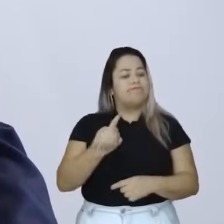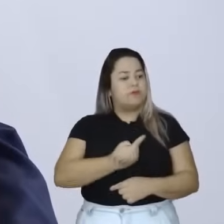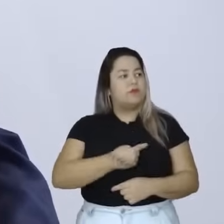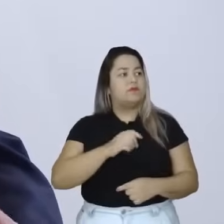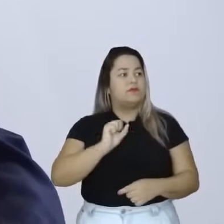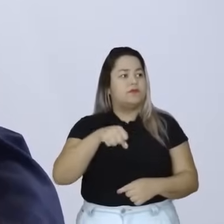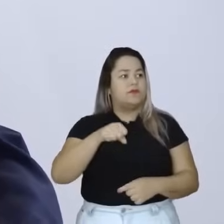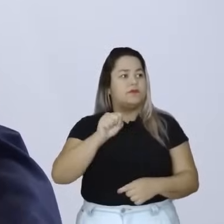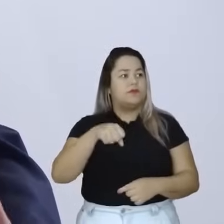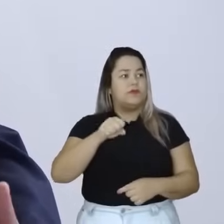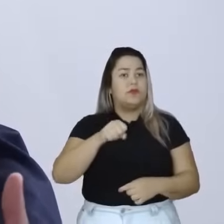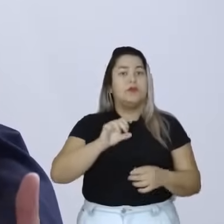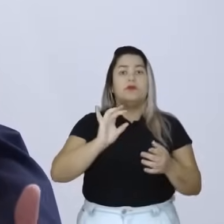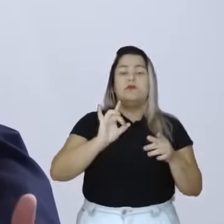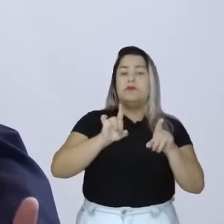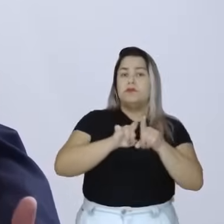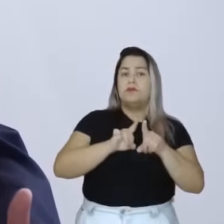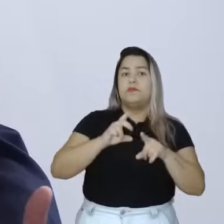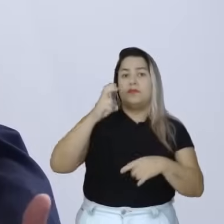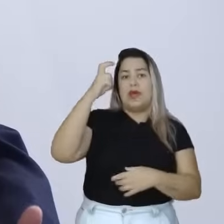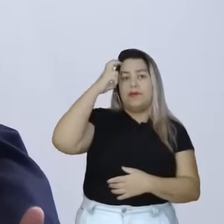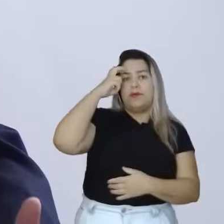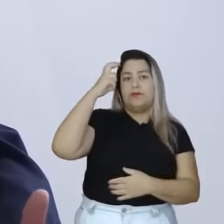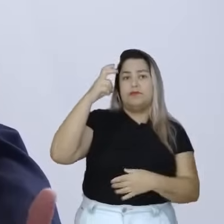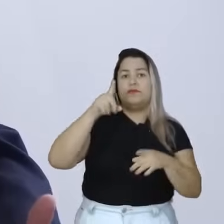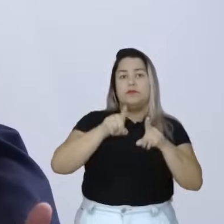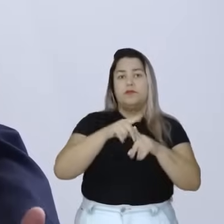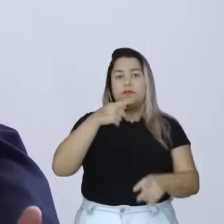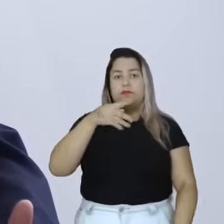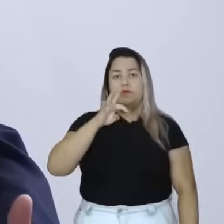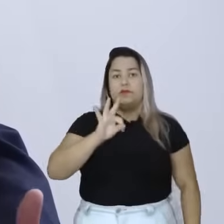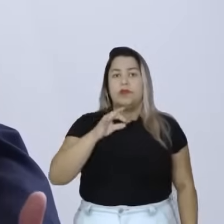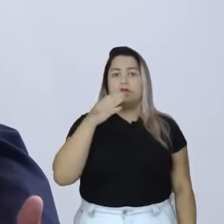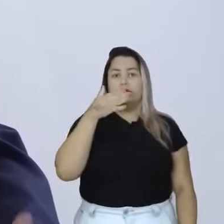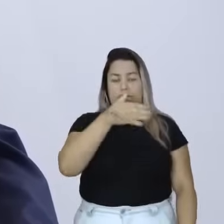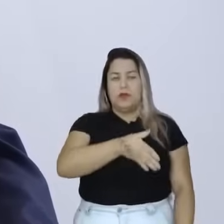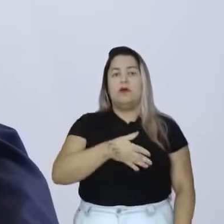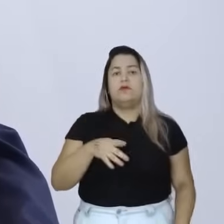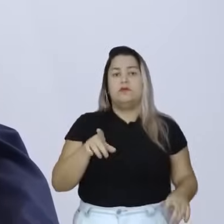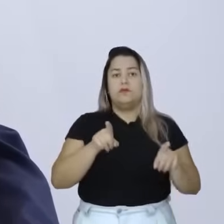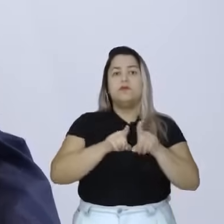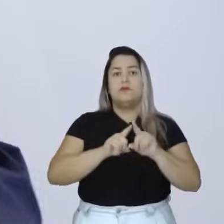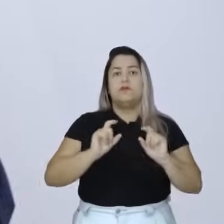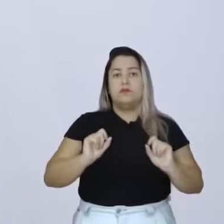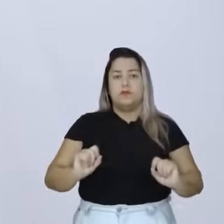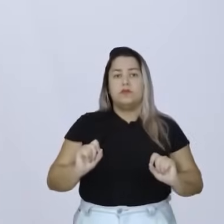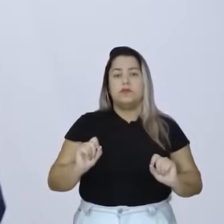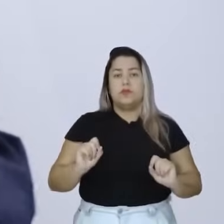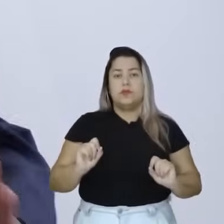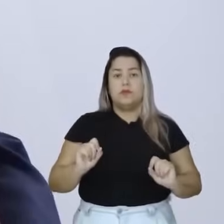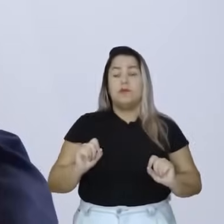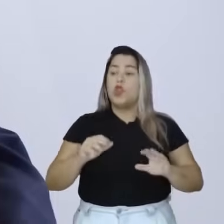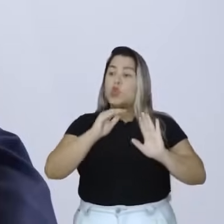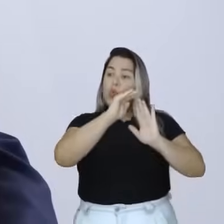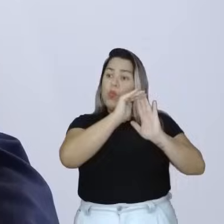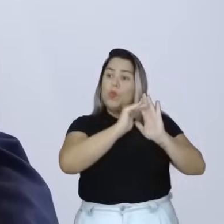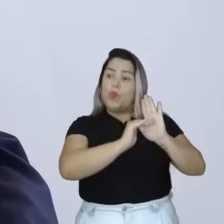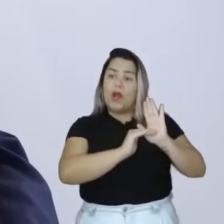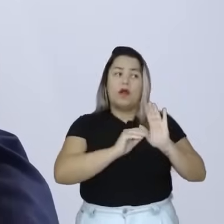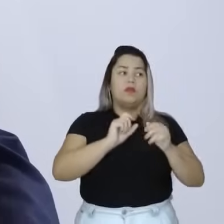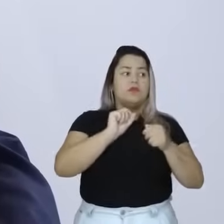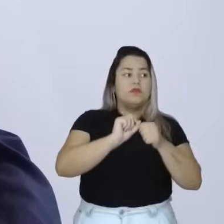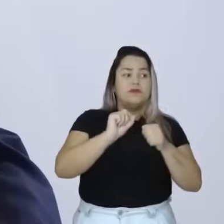que já tem uma cultura do PT, do orçamento participativo, do próprio planejamento participativo, mas numa escala como nós